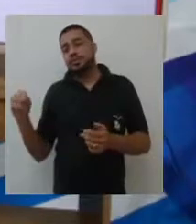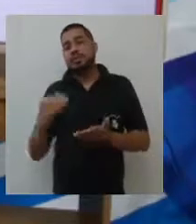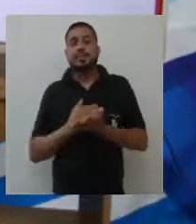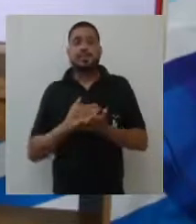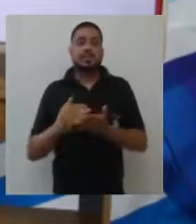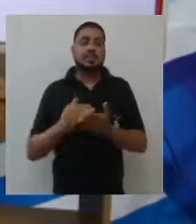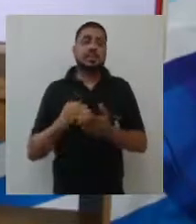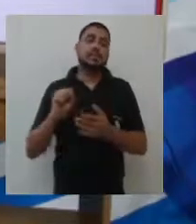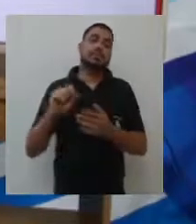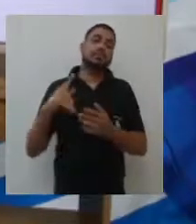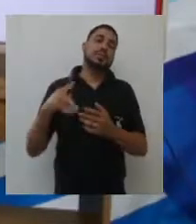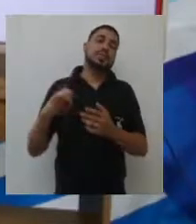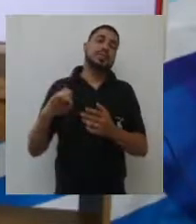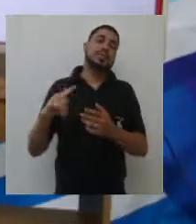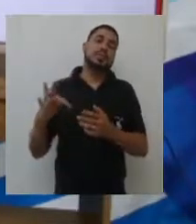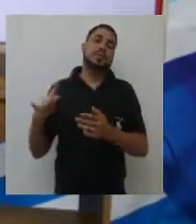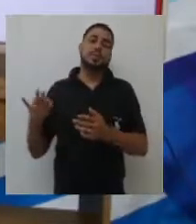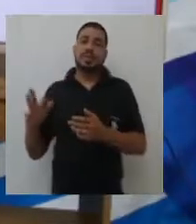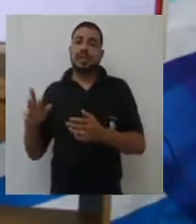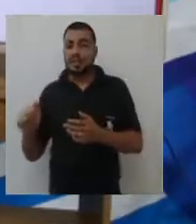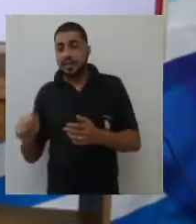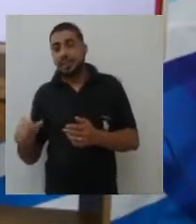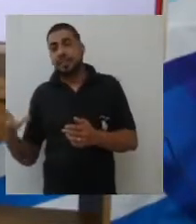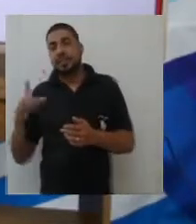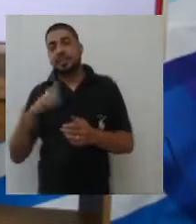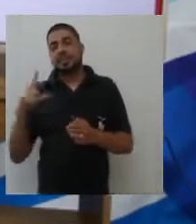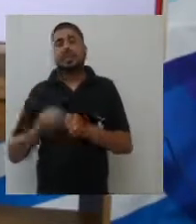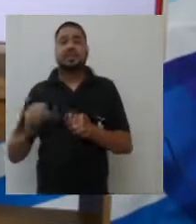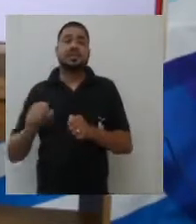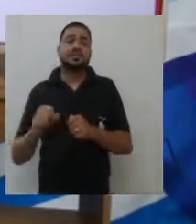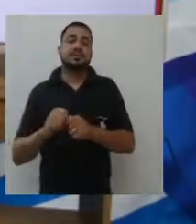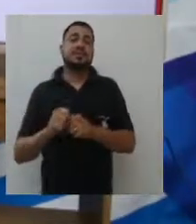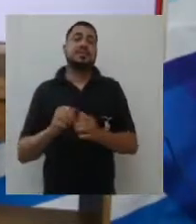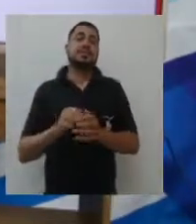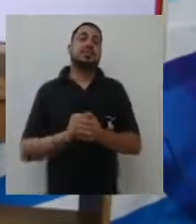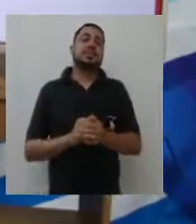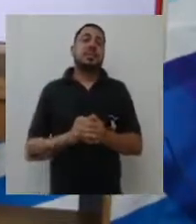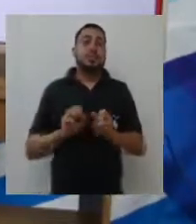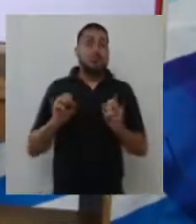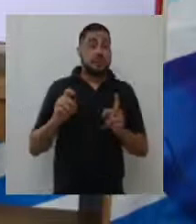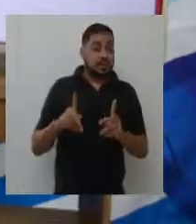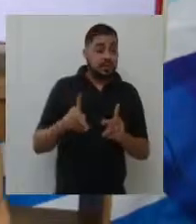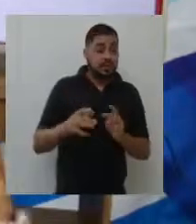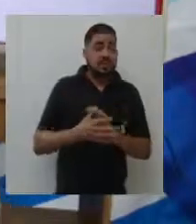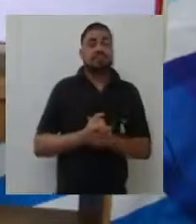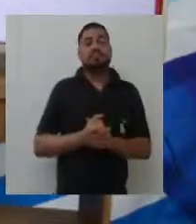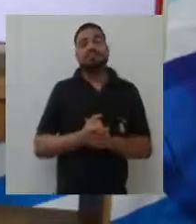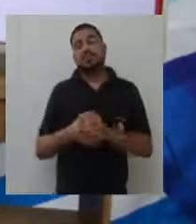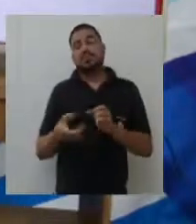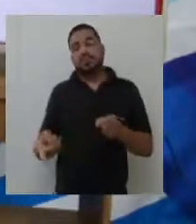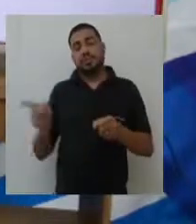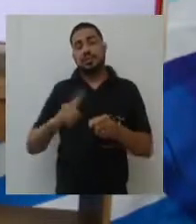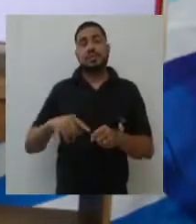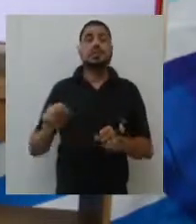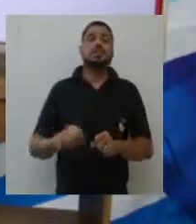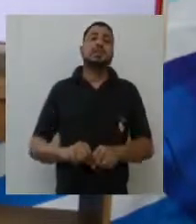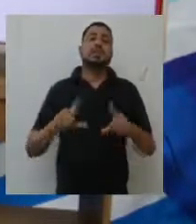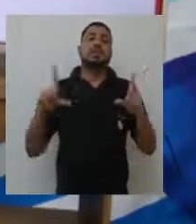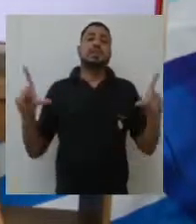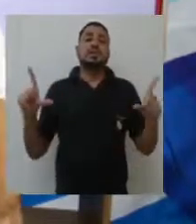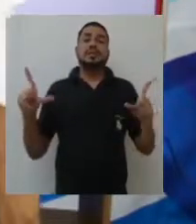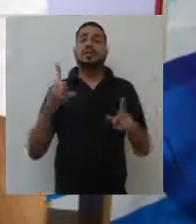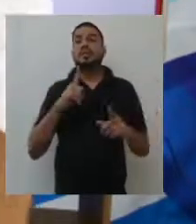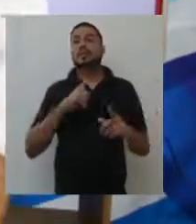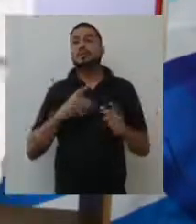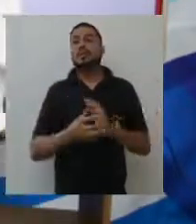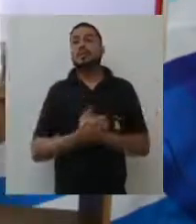inicialmente supersaturada, instável, e aí ocorreu a formação do corpo de fundo. Tudo tranquilo? Voltando agora para os slides, nós temos o